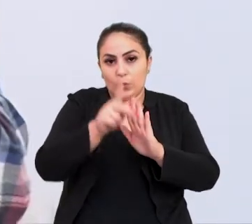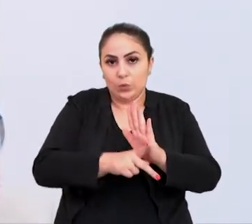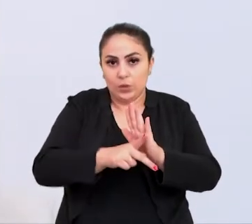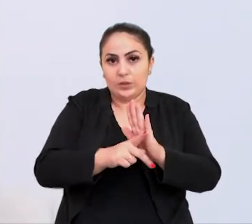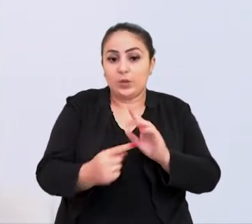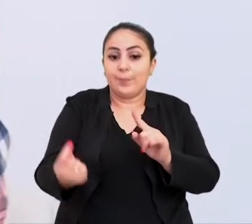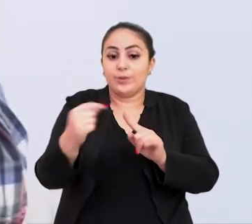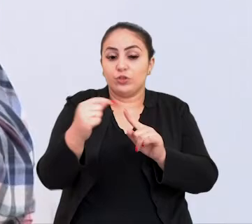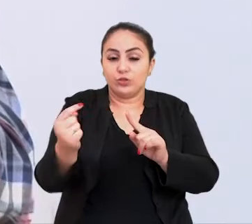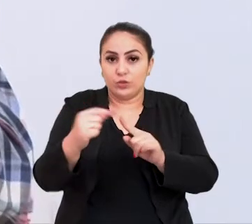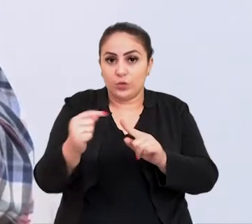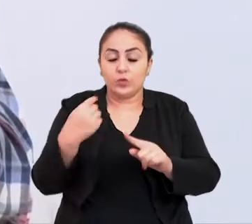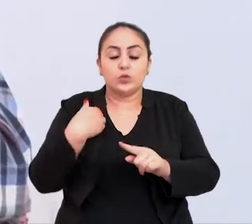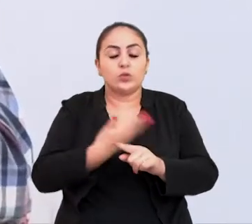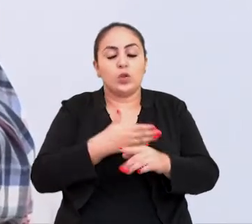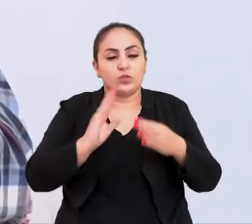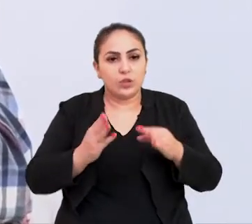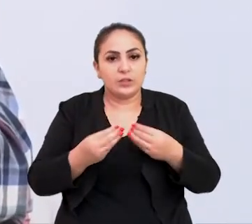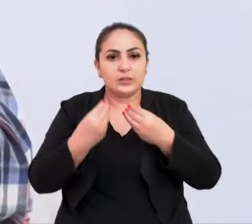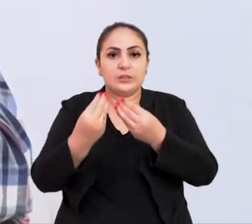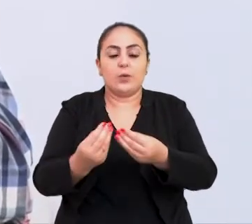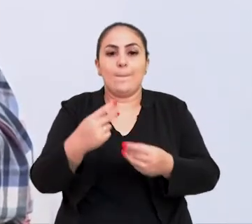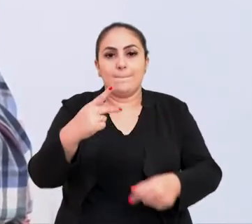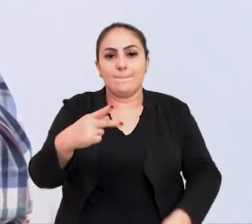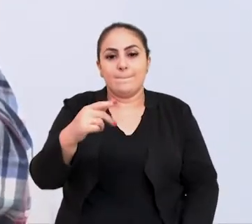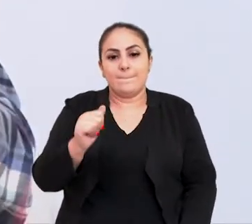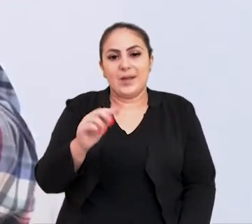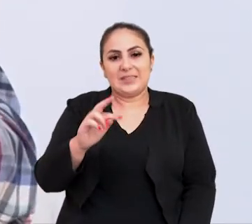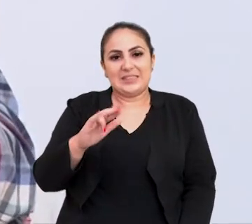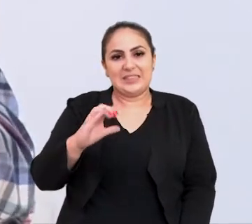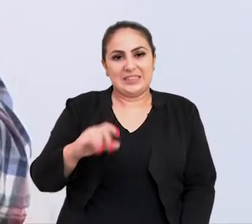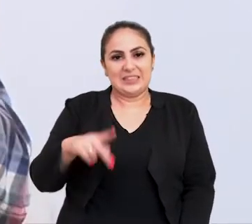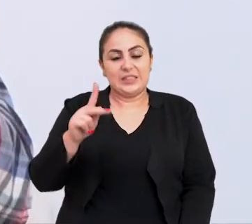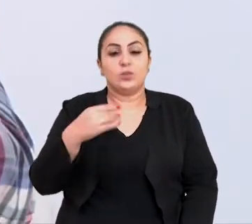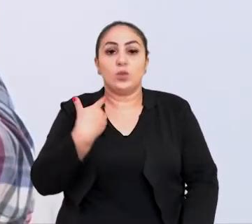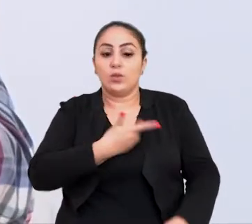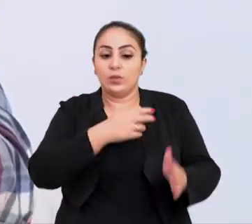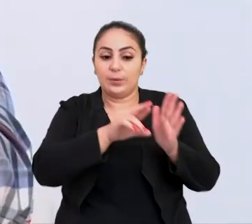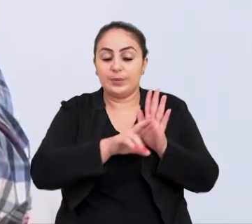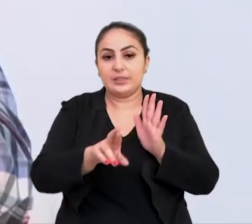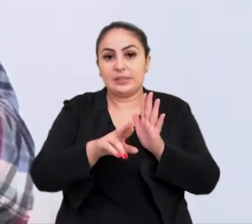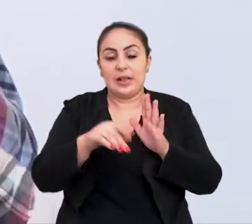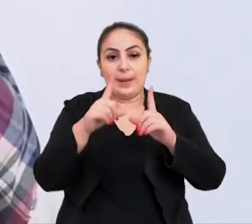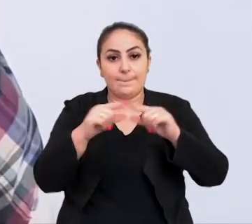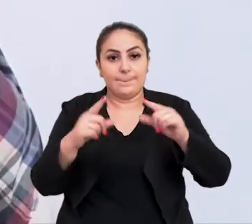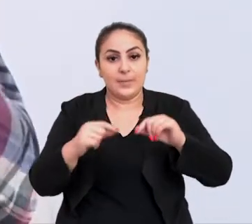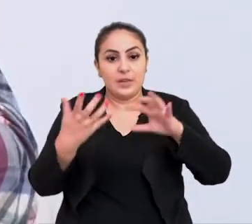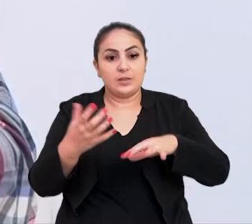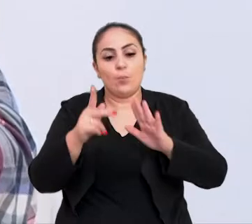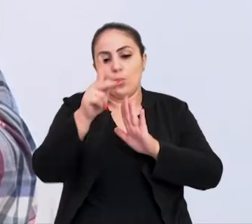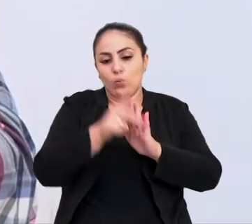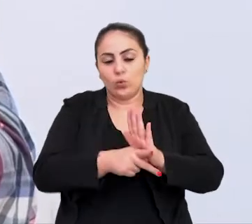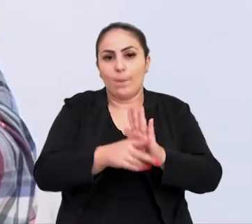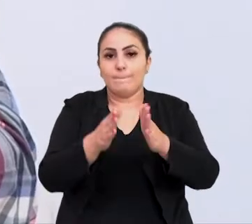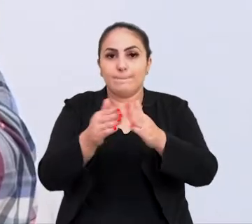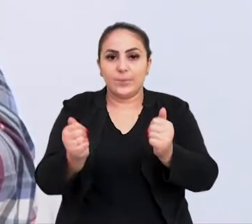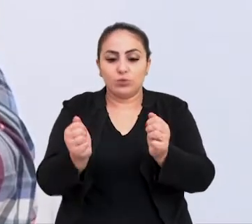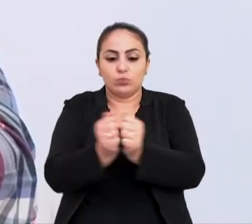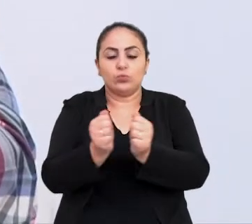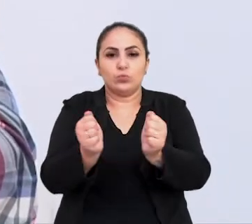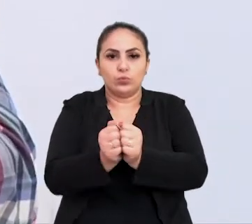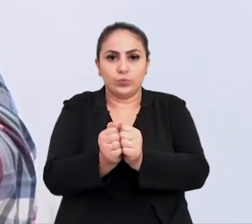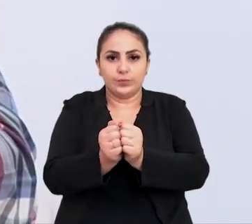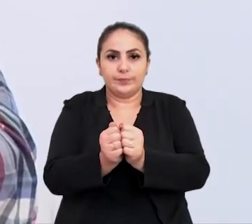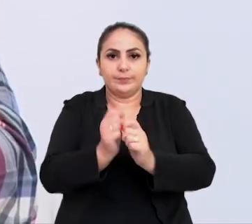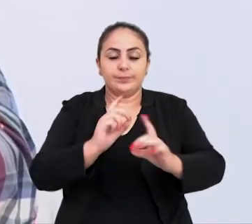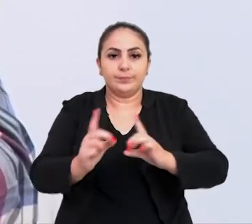do protocolo de intenções, que nós já encaminhamos ao Patrick, que é o nosso representante em Brasília, que prontamente protocolou esse pedido